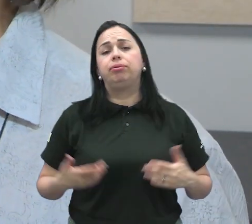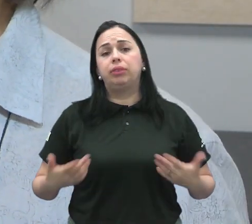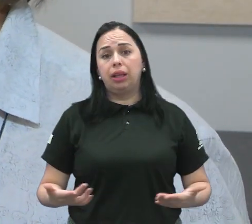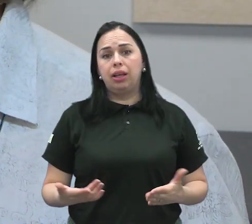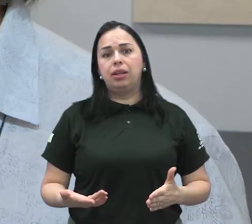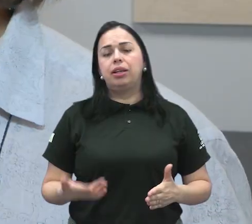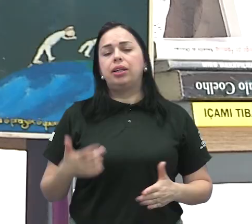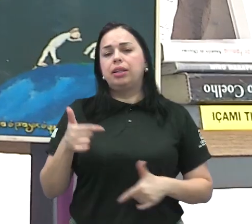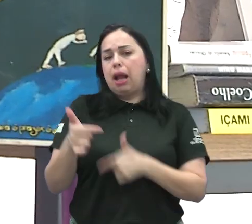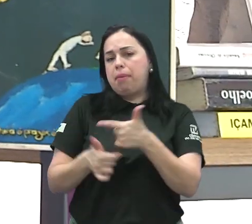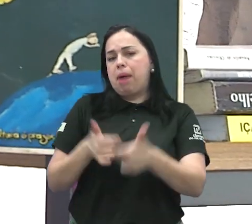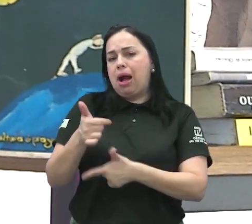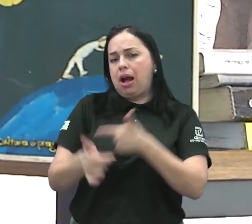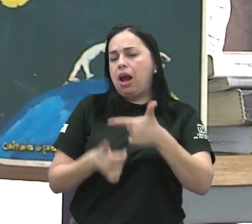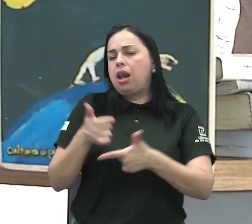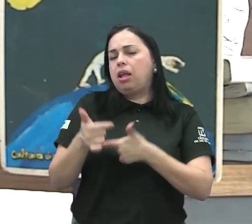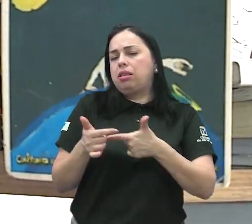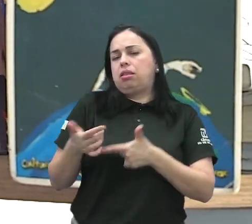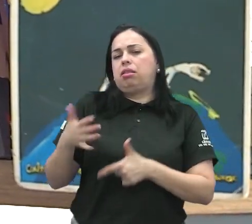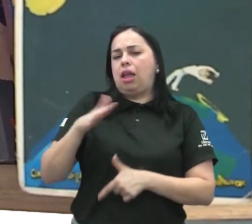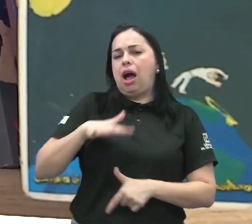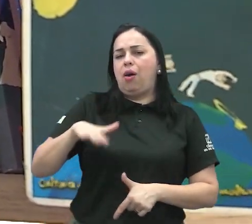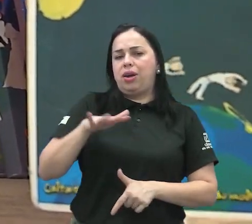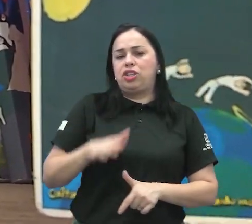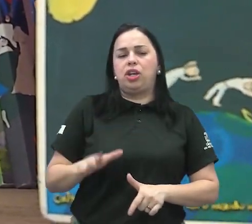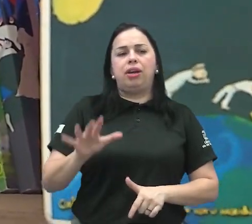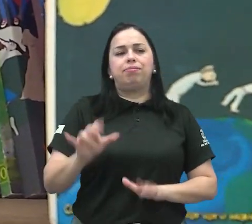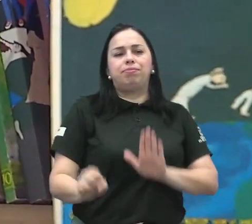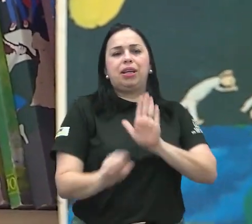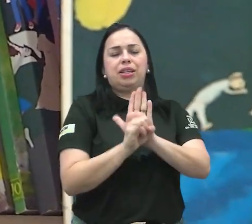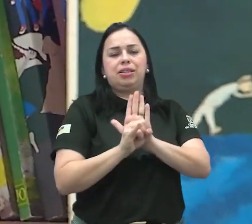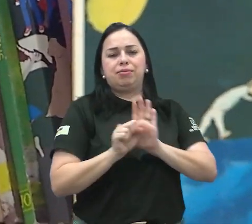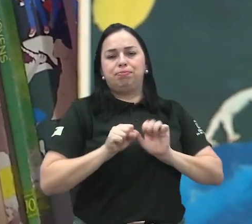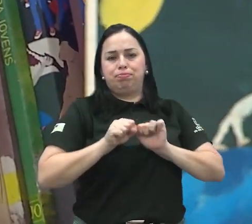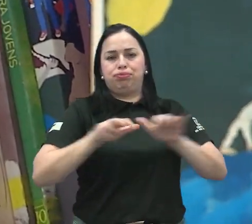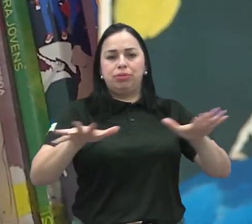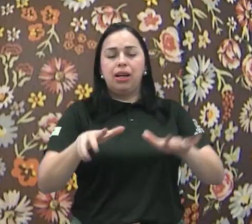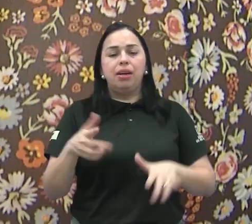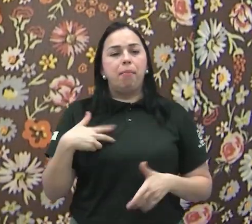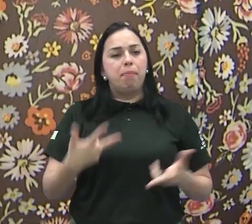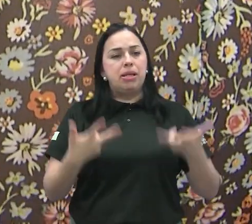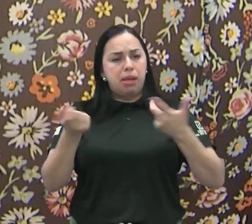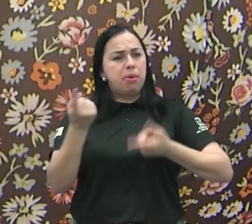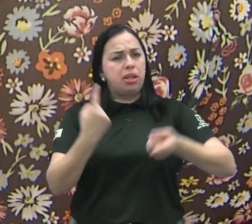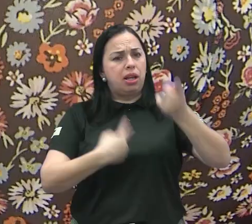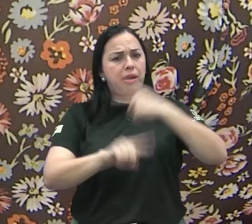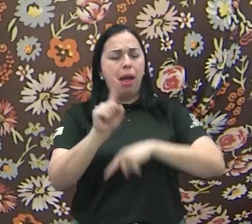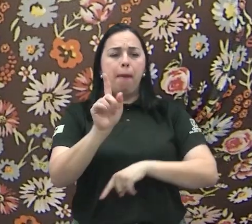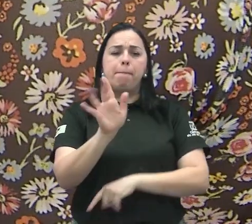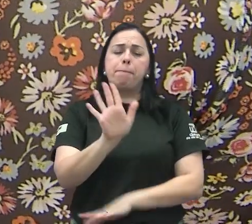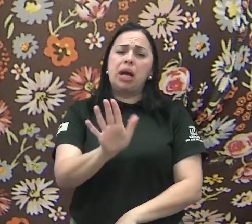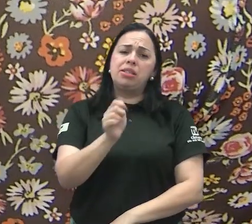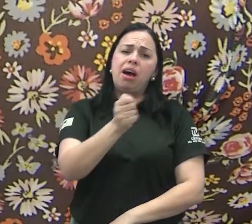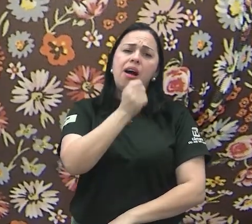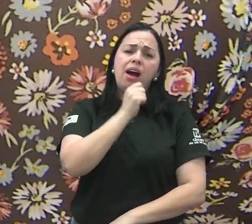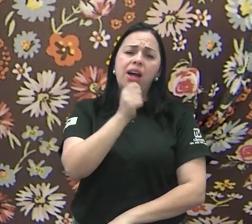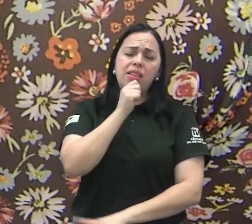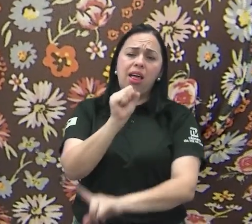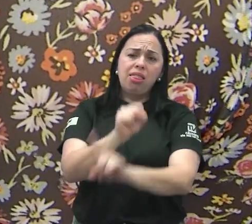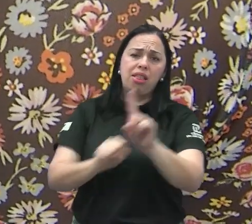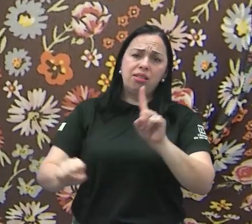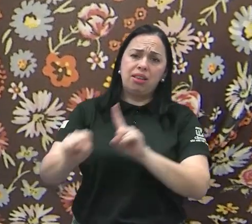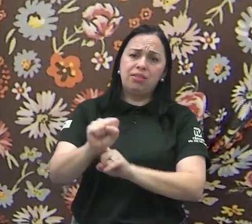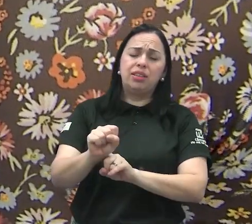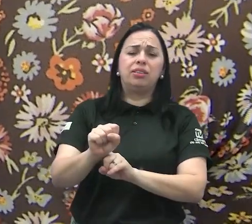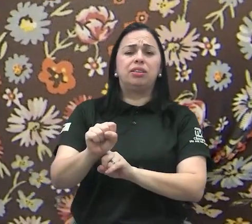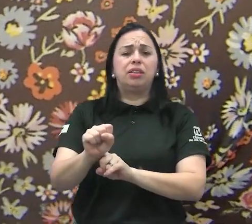sem violência. Quem trabalha diariamente no resgate da nossa identidade reconhece os avanços, mas